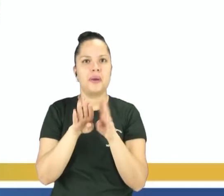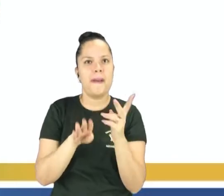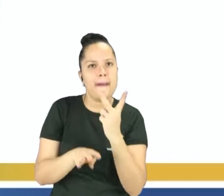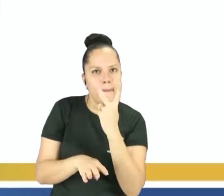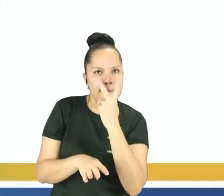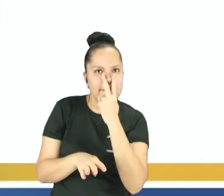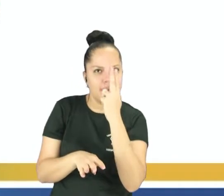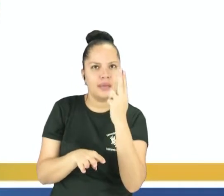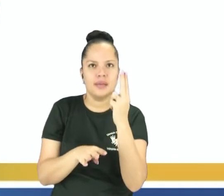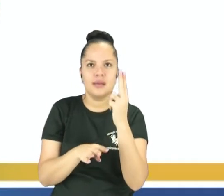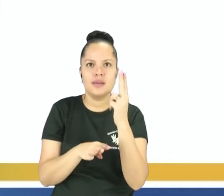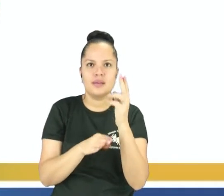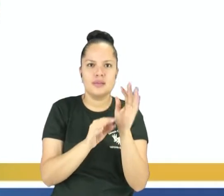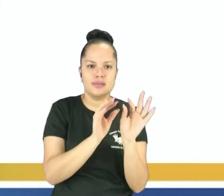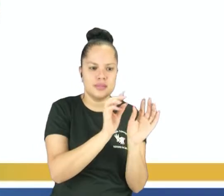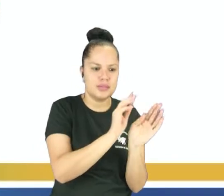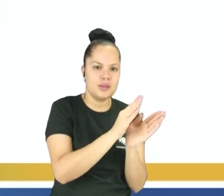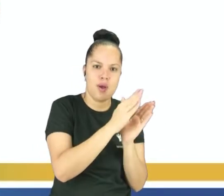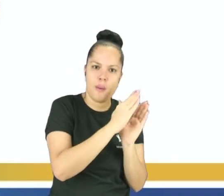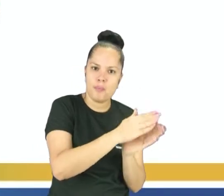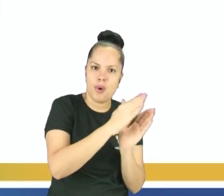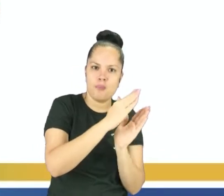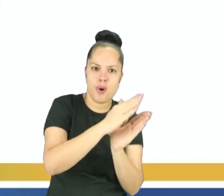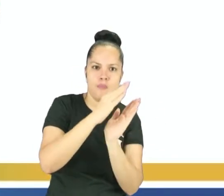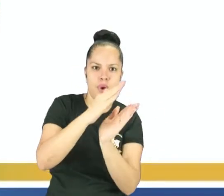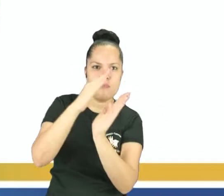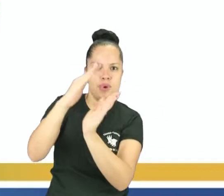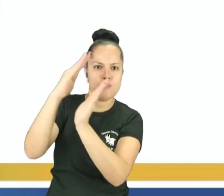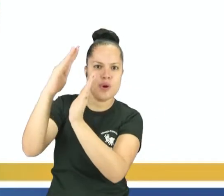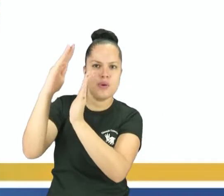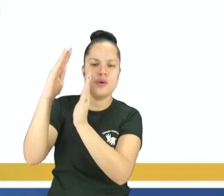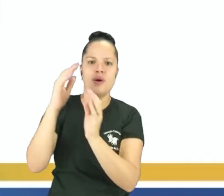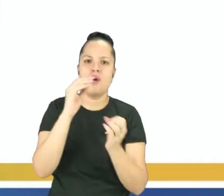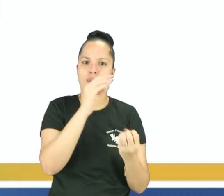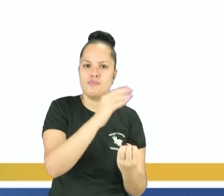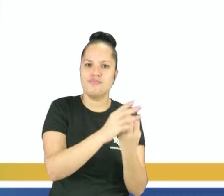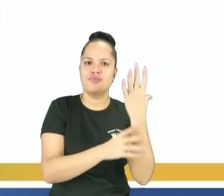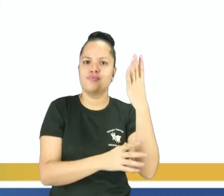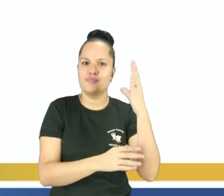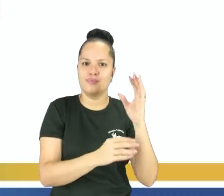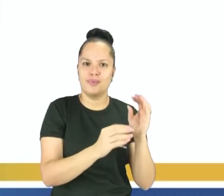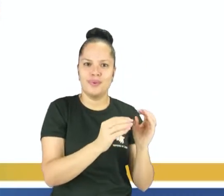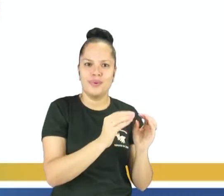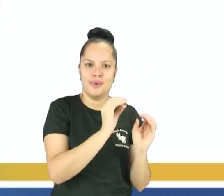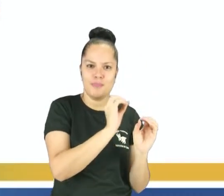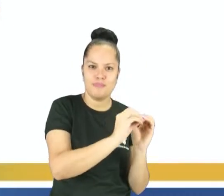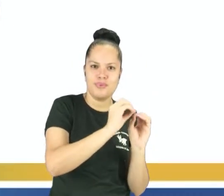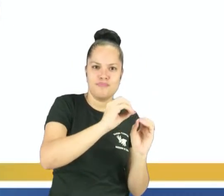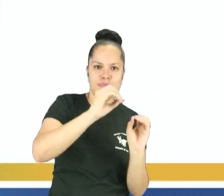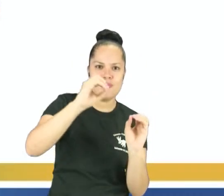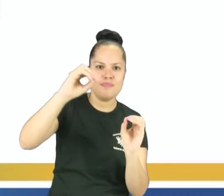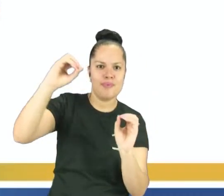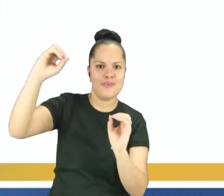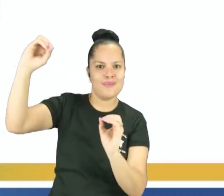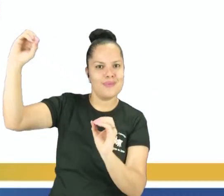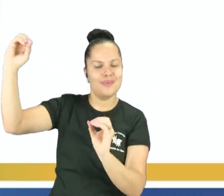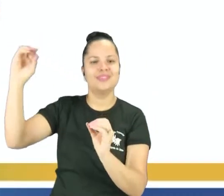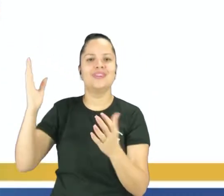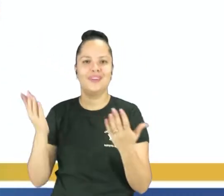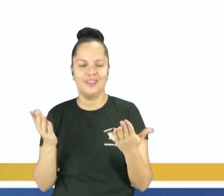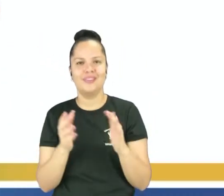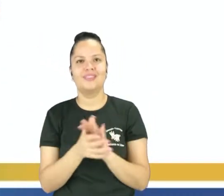parece que está se replicando, né? Está formando novas partículas. Parece que ela está aí num caminho diagonal, em direção aí, uma